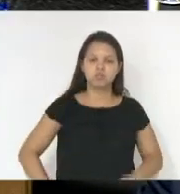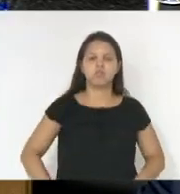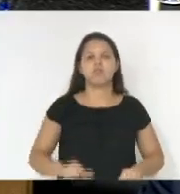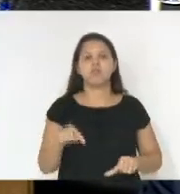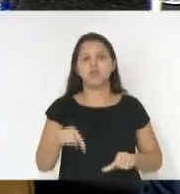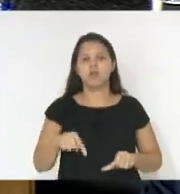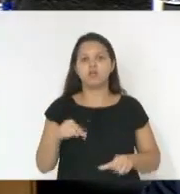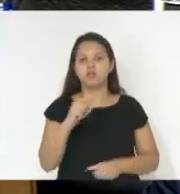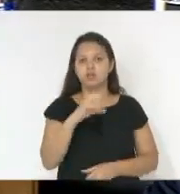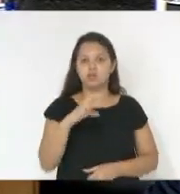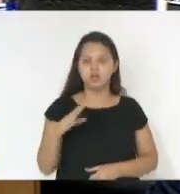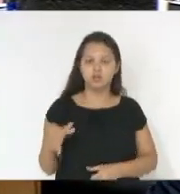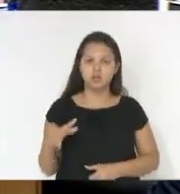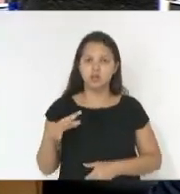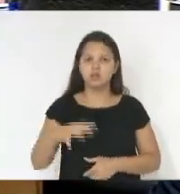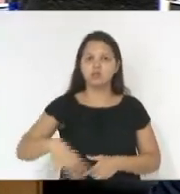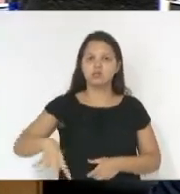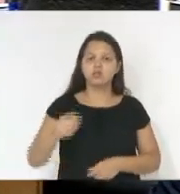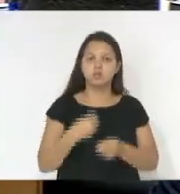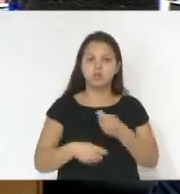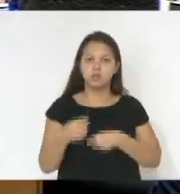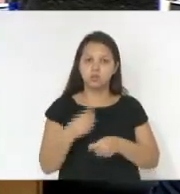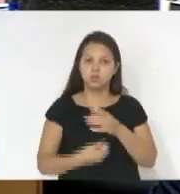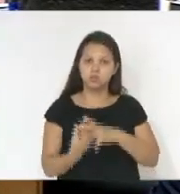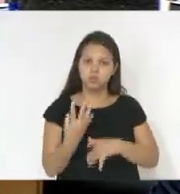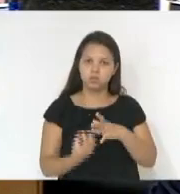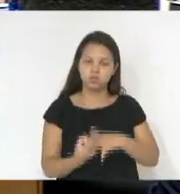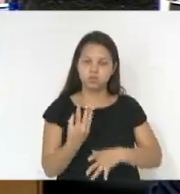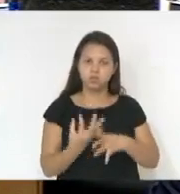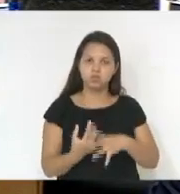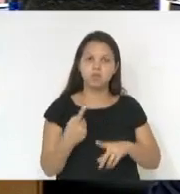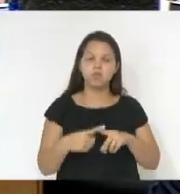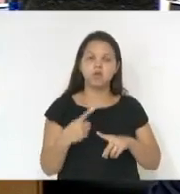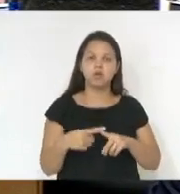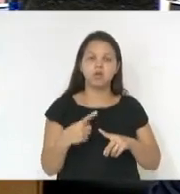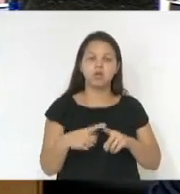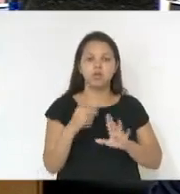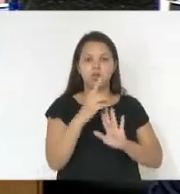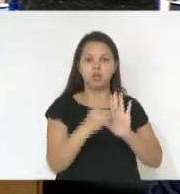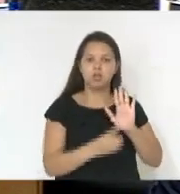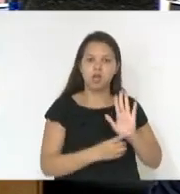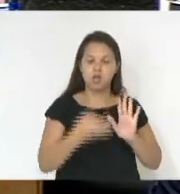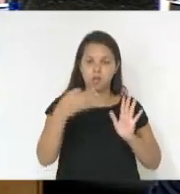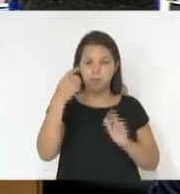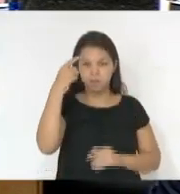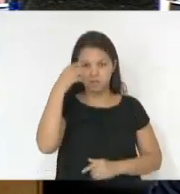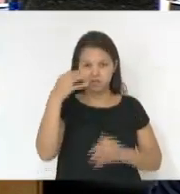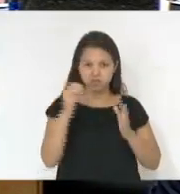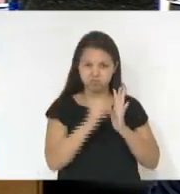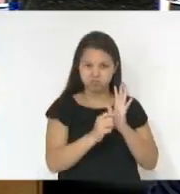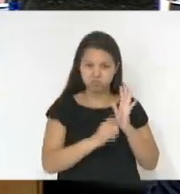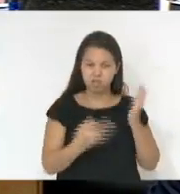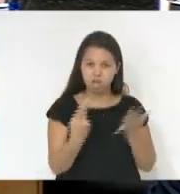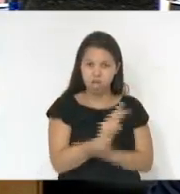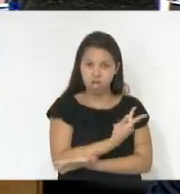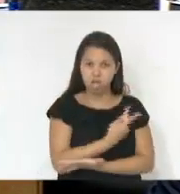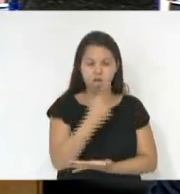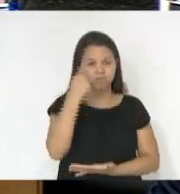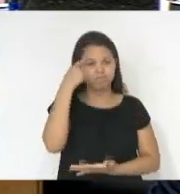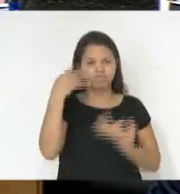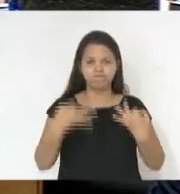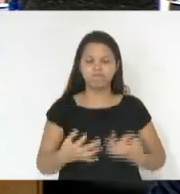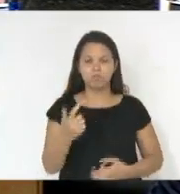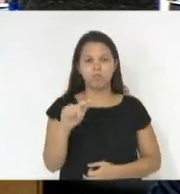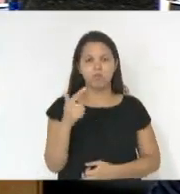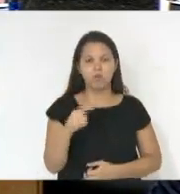por conta de um decreto mal pensado, subscrito em dezembro, e por conta de meia dúzia de palavras